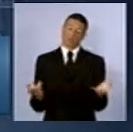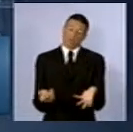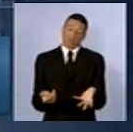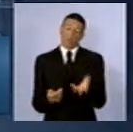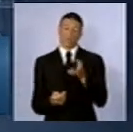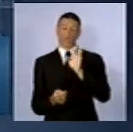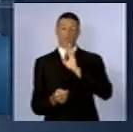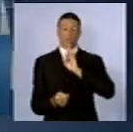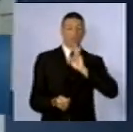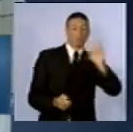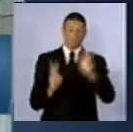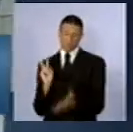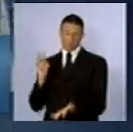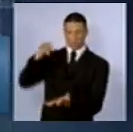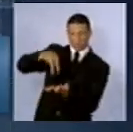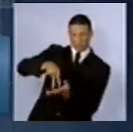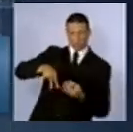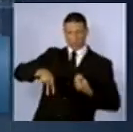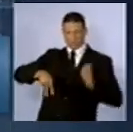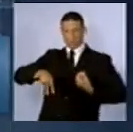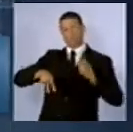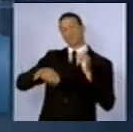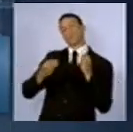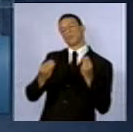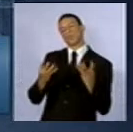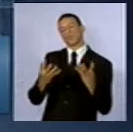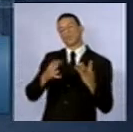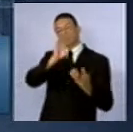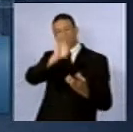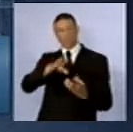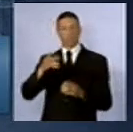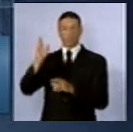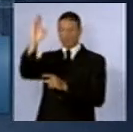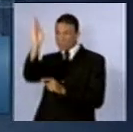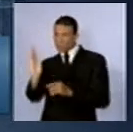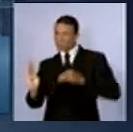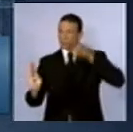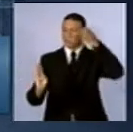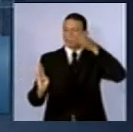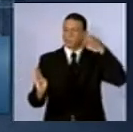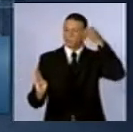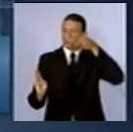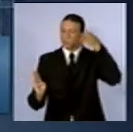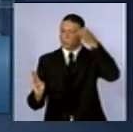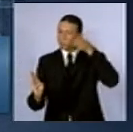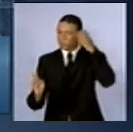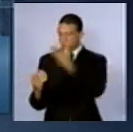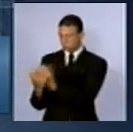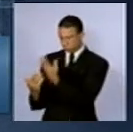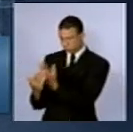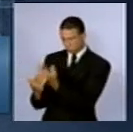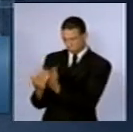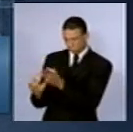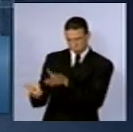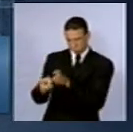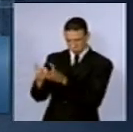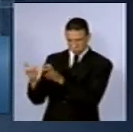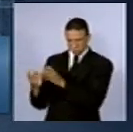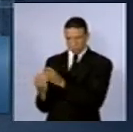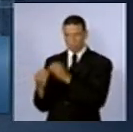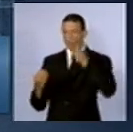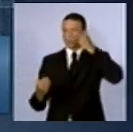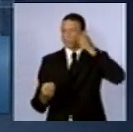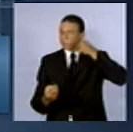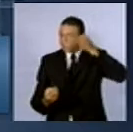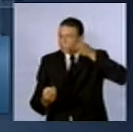presença aqui nessa audiência é exatamente apresentar uma experiência brasileira né Desse estudo que nós realizamos